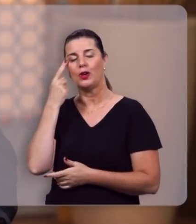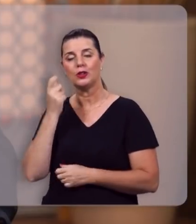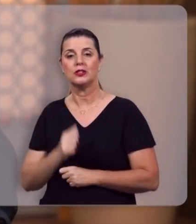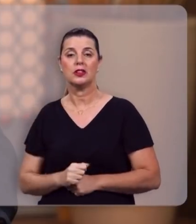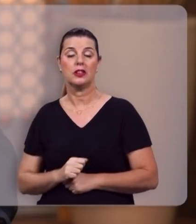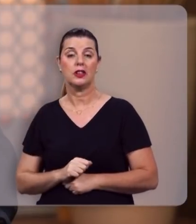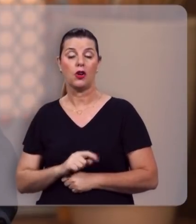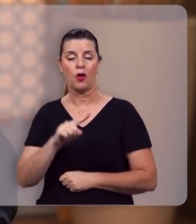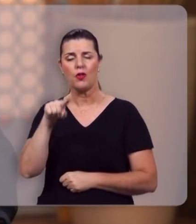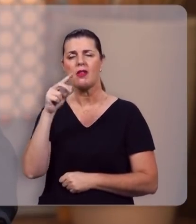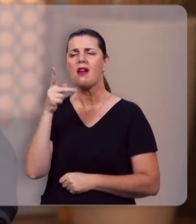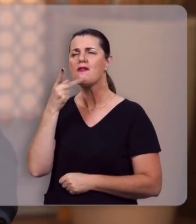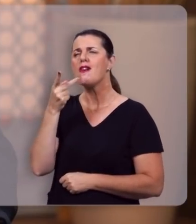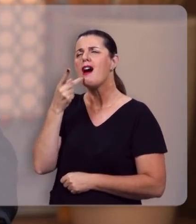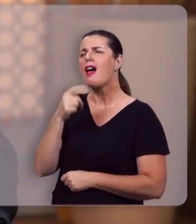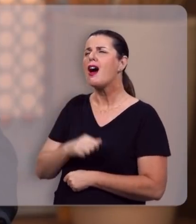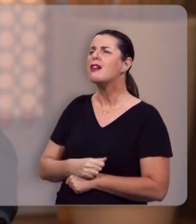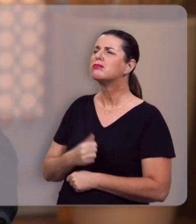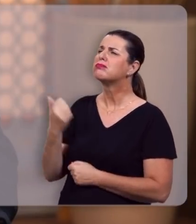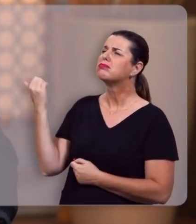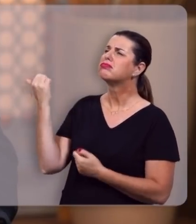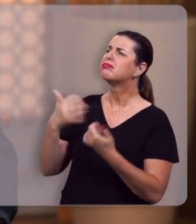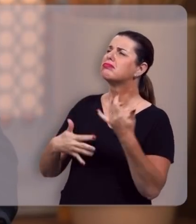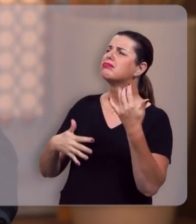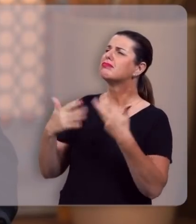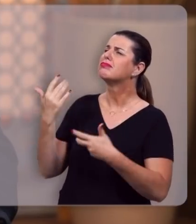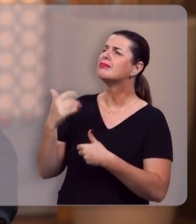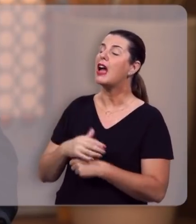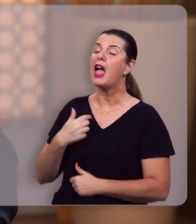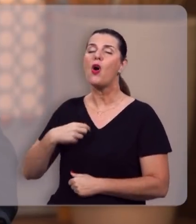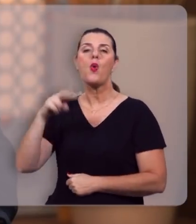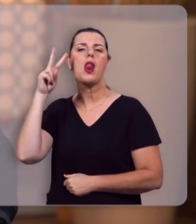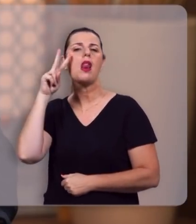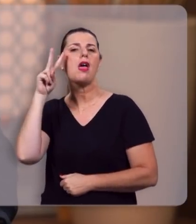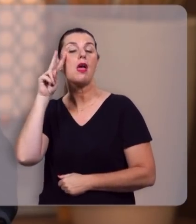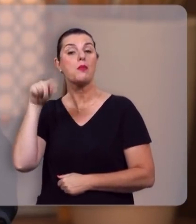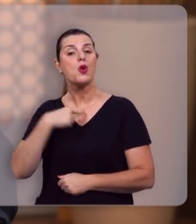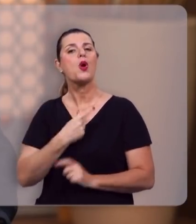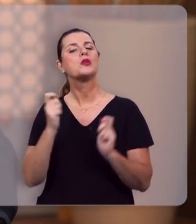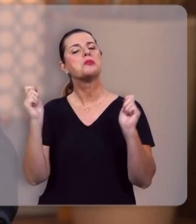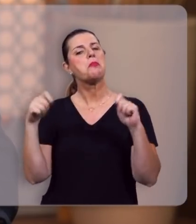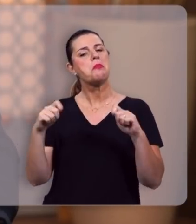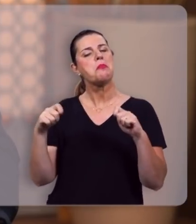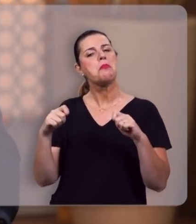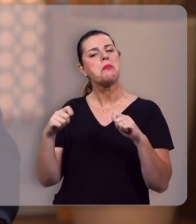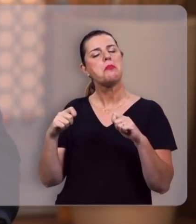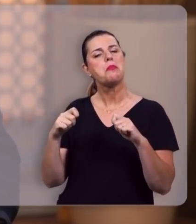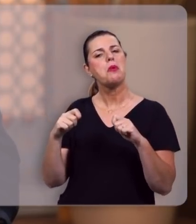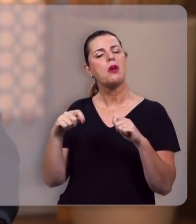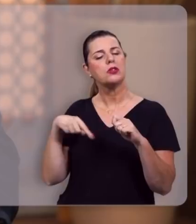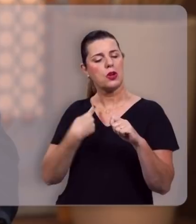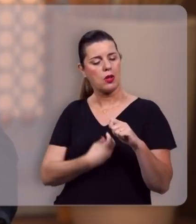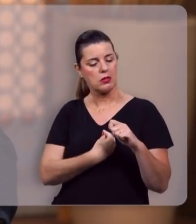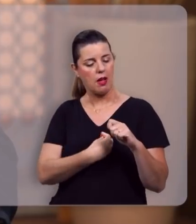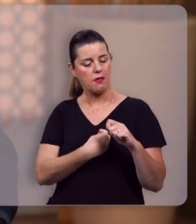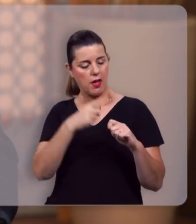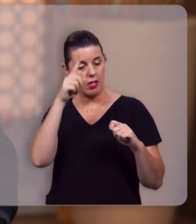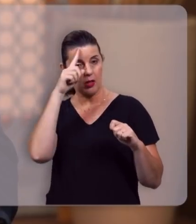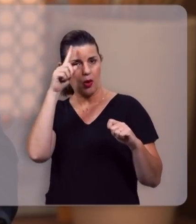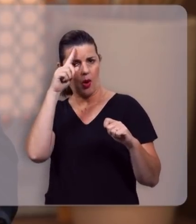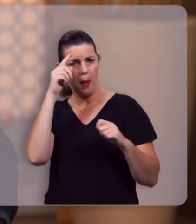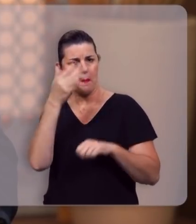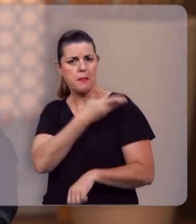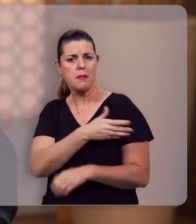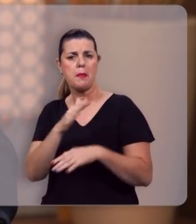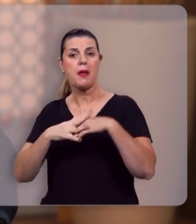Rodrigo. Enquanto você falava, eu me lembrava de que nós podemos colocar isso na nossa vida, no dia a dia,